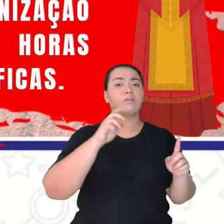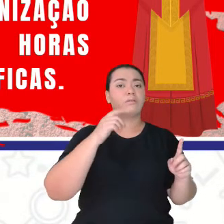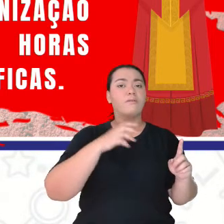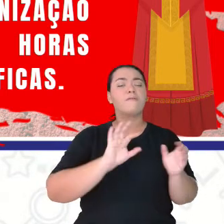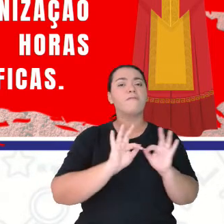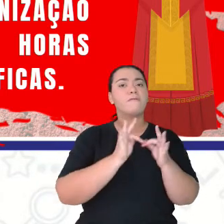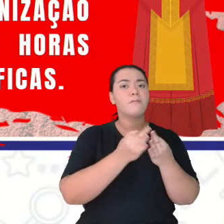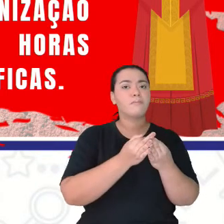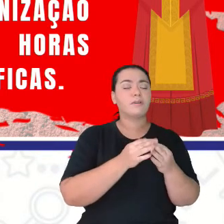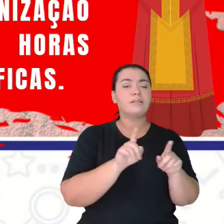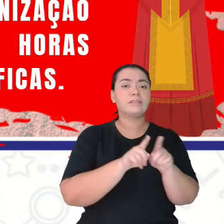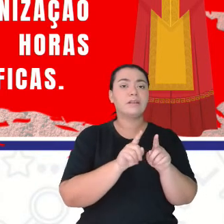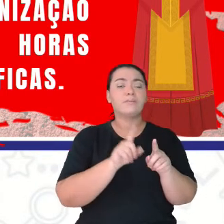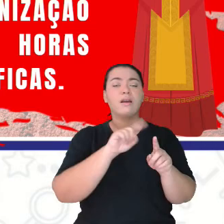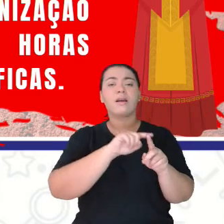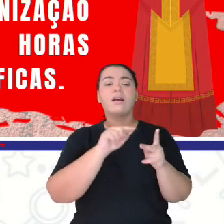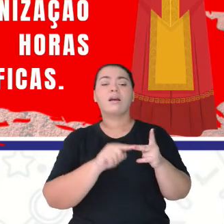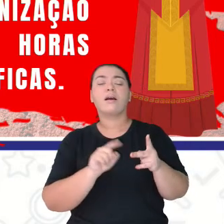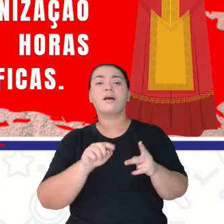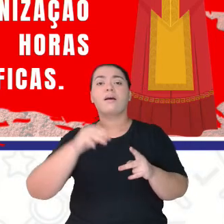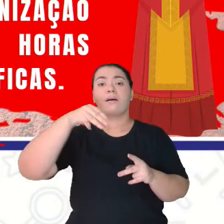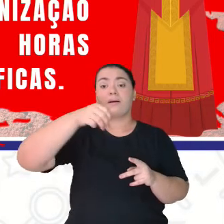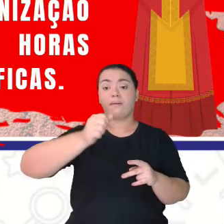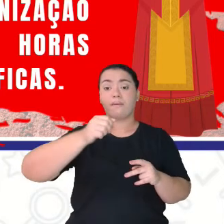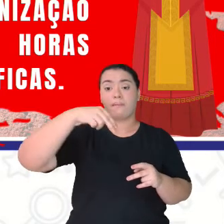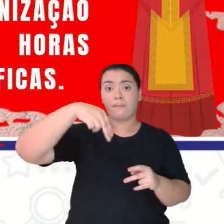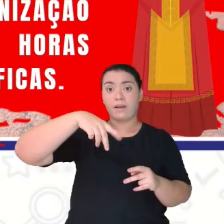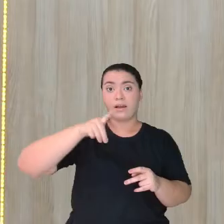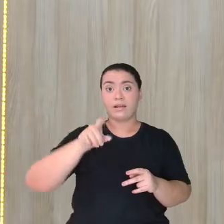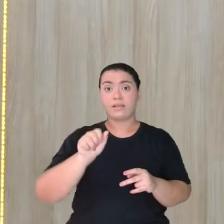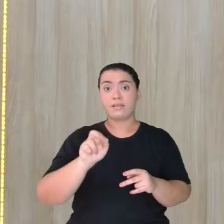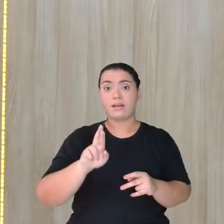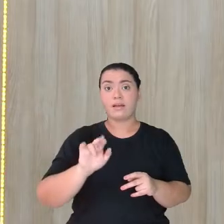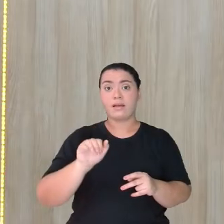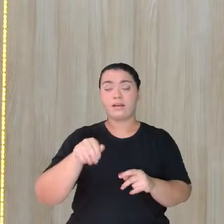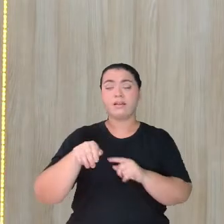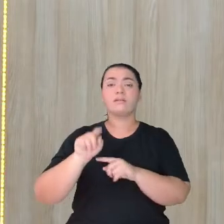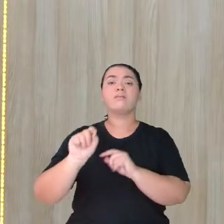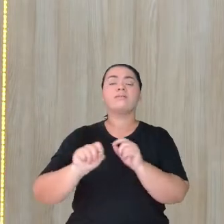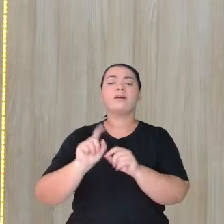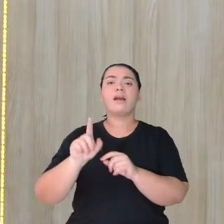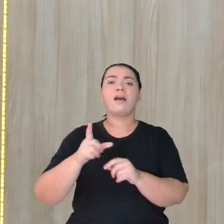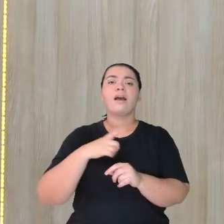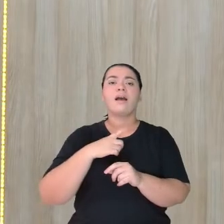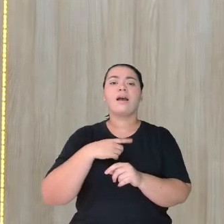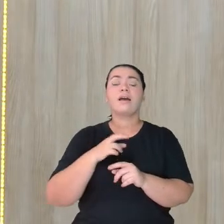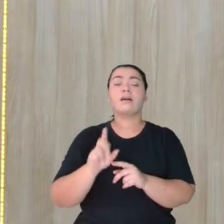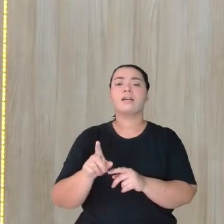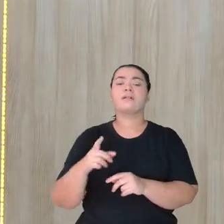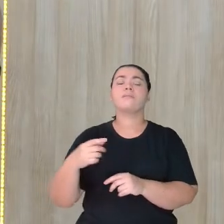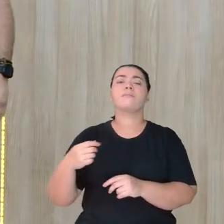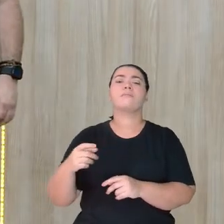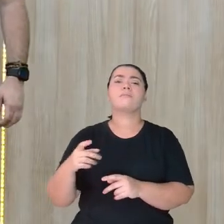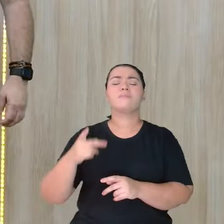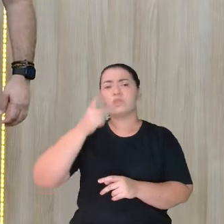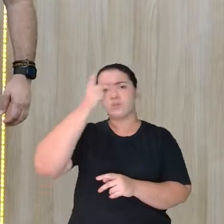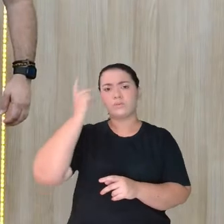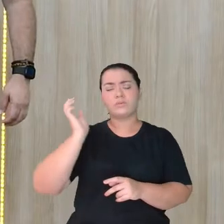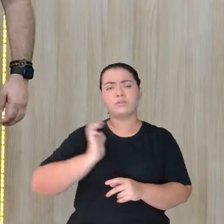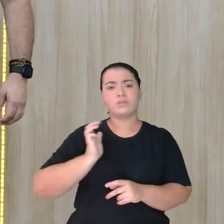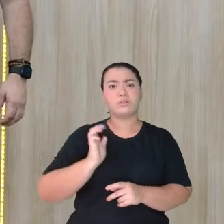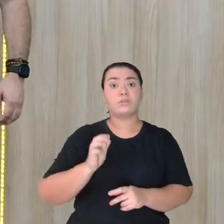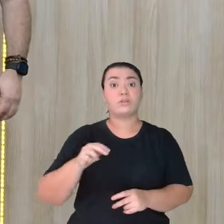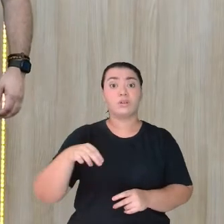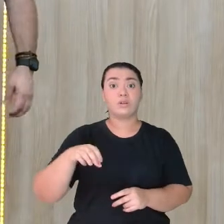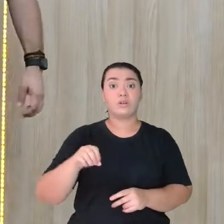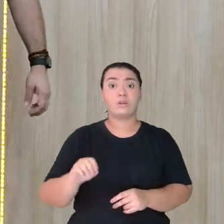chamados mandarins, que eram nobres, né, eram representantes da nobreza e